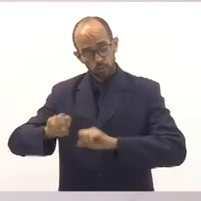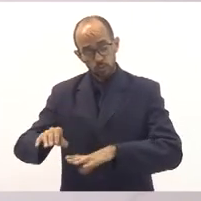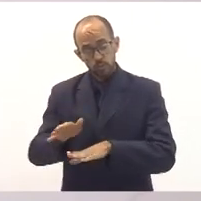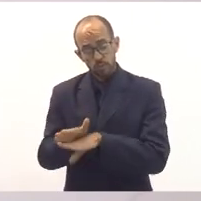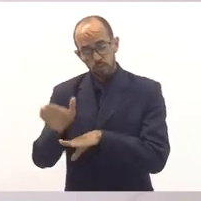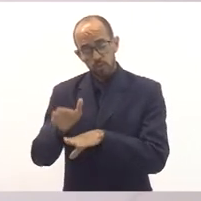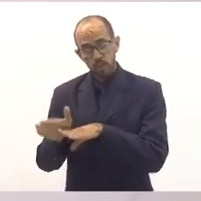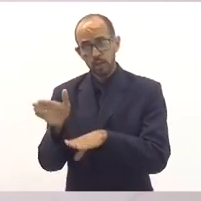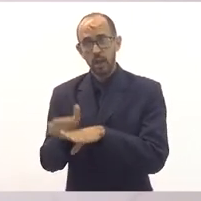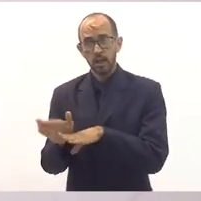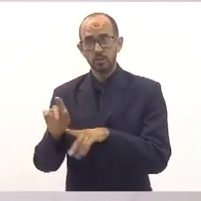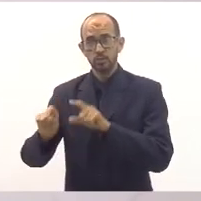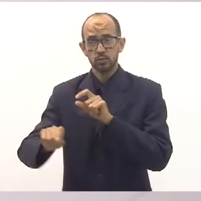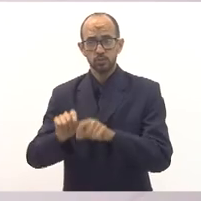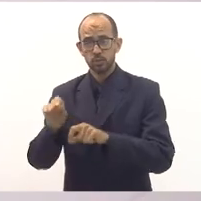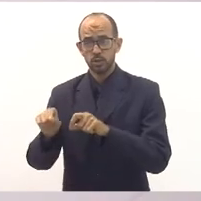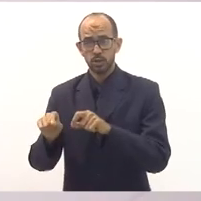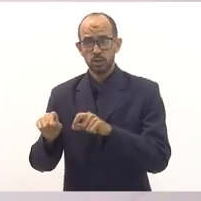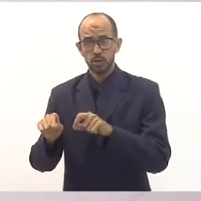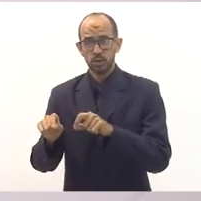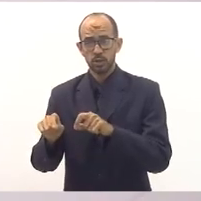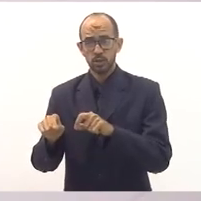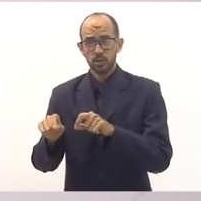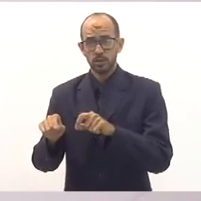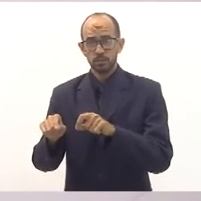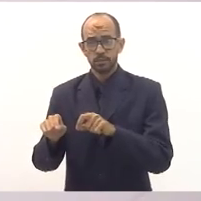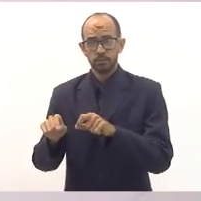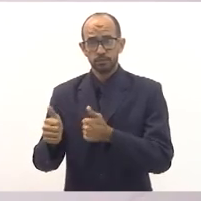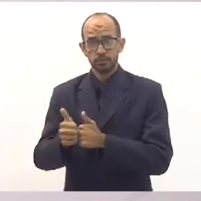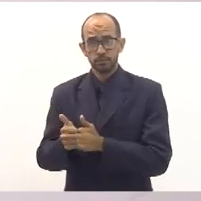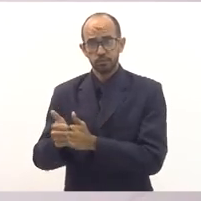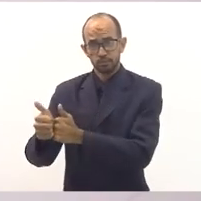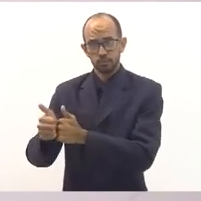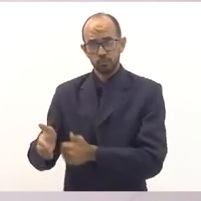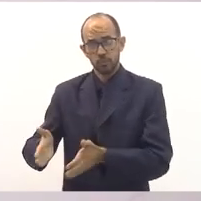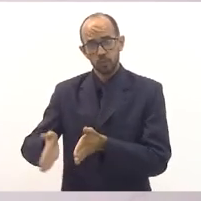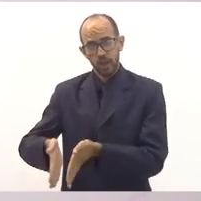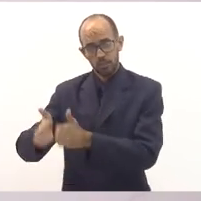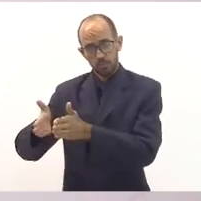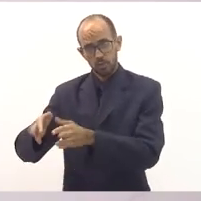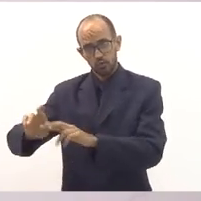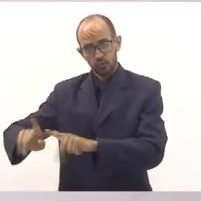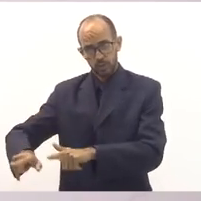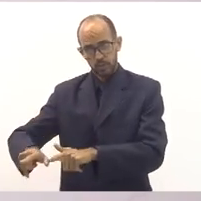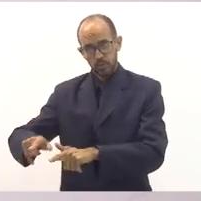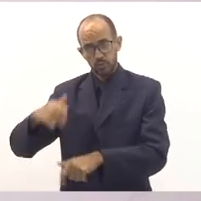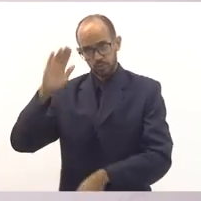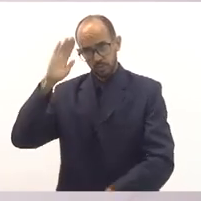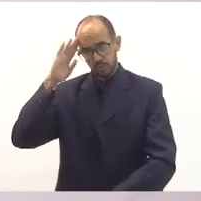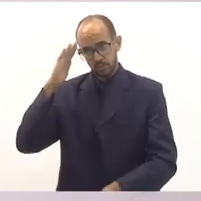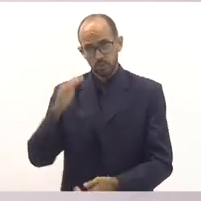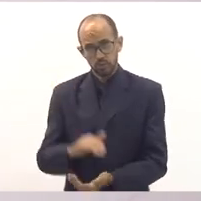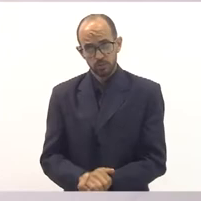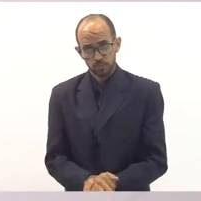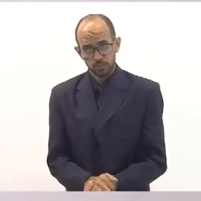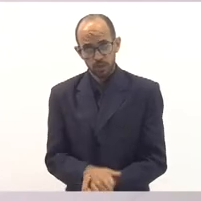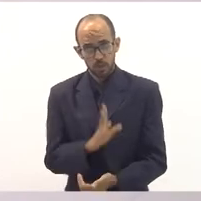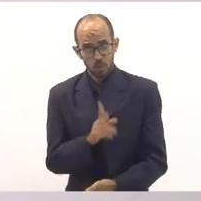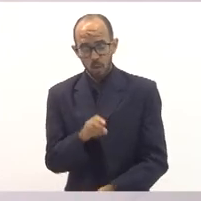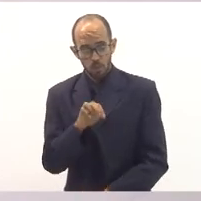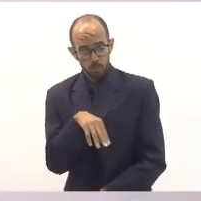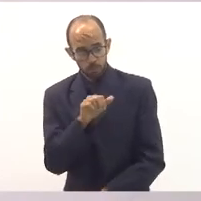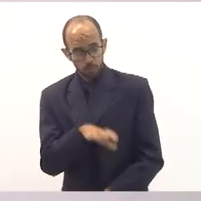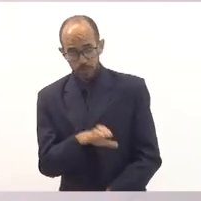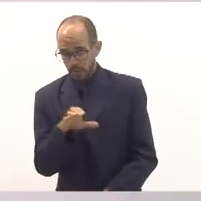orientadas a seguir outro caminho entende e como mim que